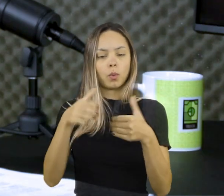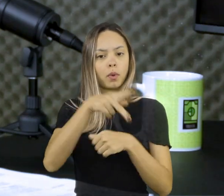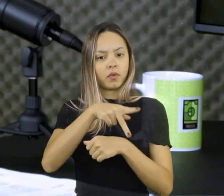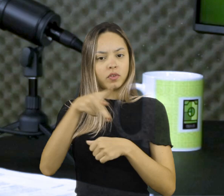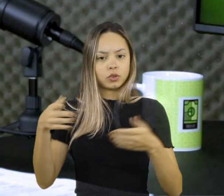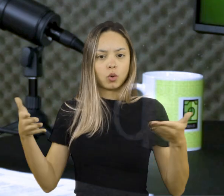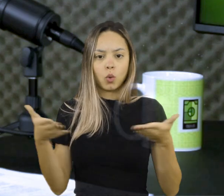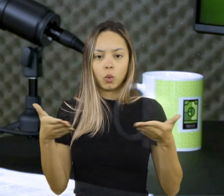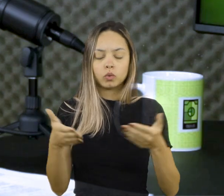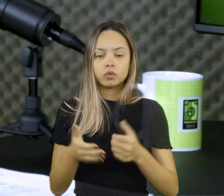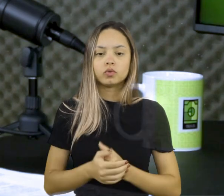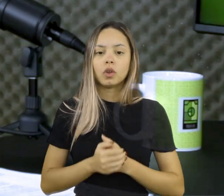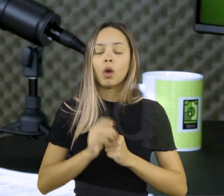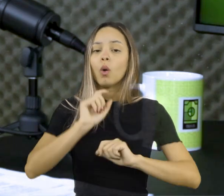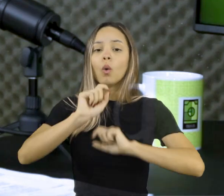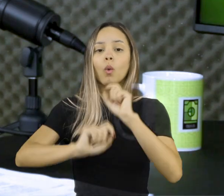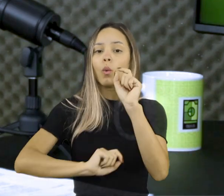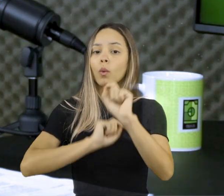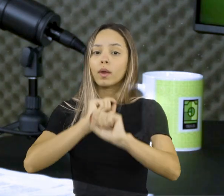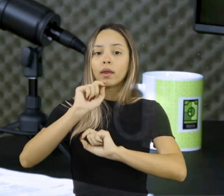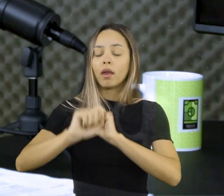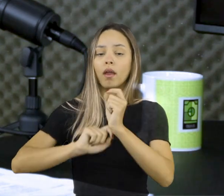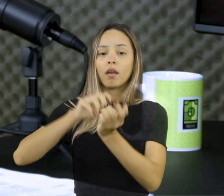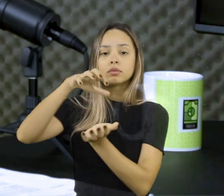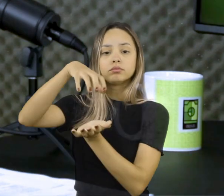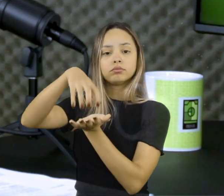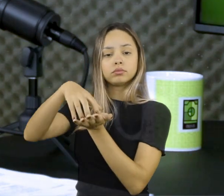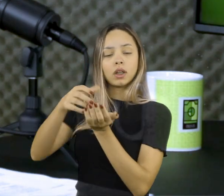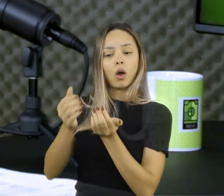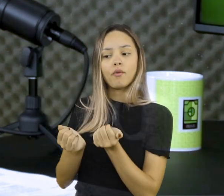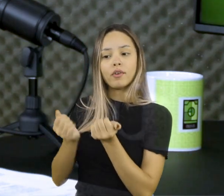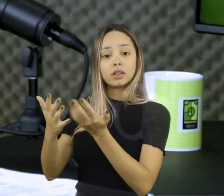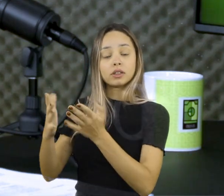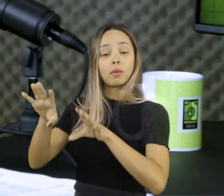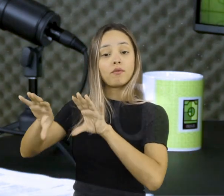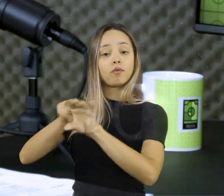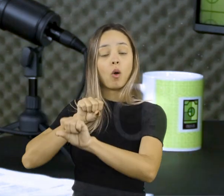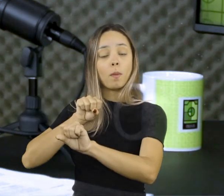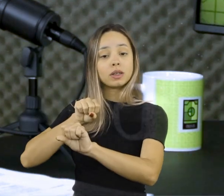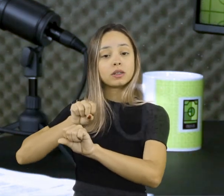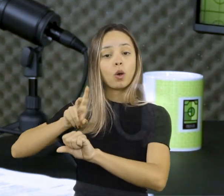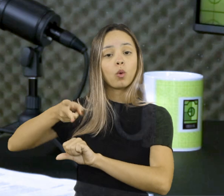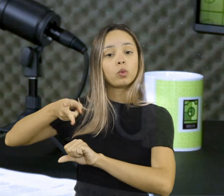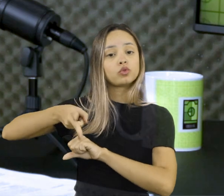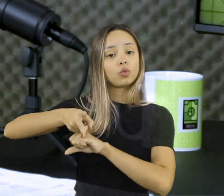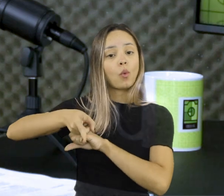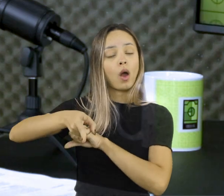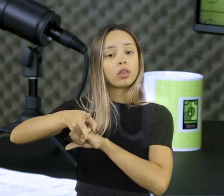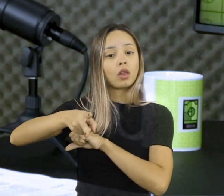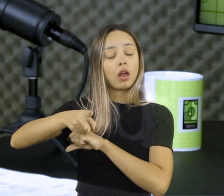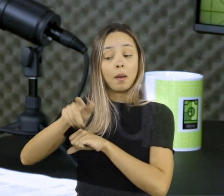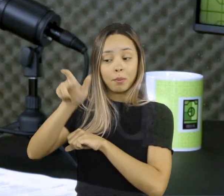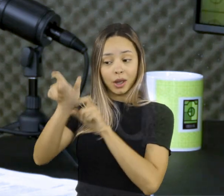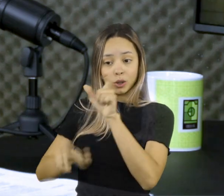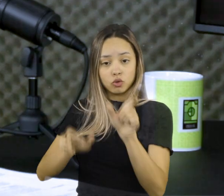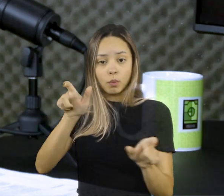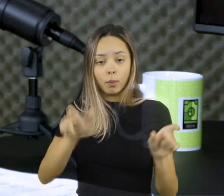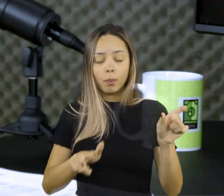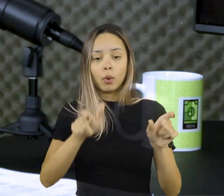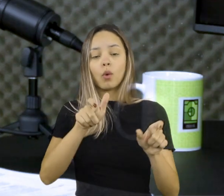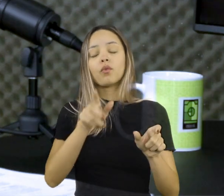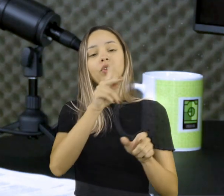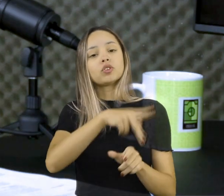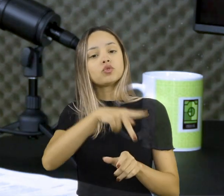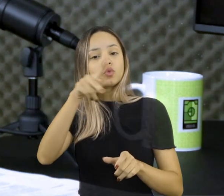que a rede está oferecendo como formação continuada para que eu me atualize? Quem é